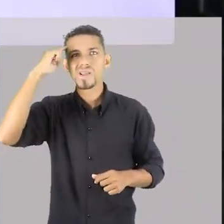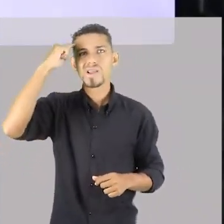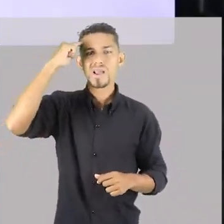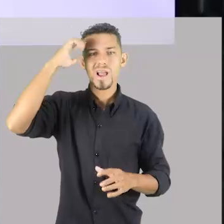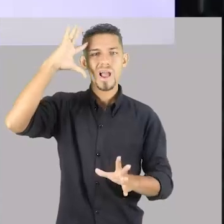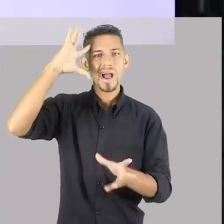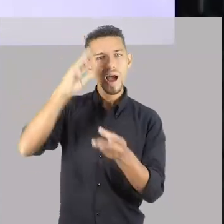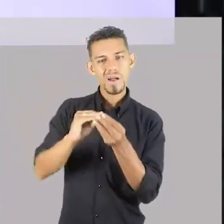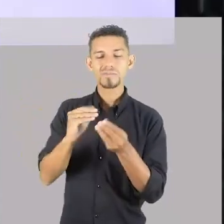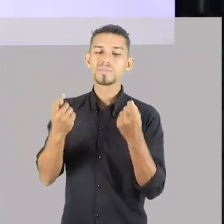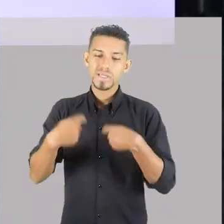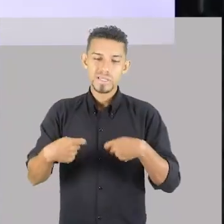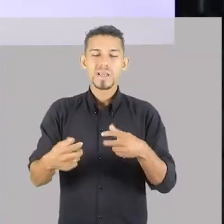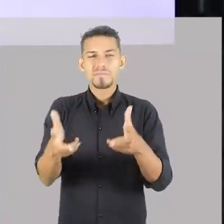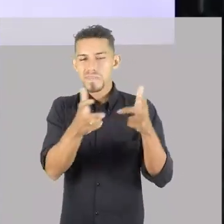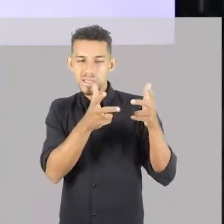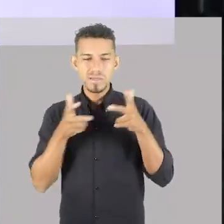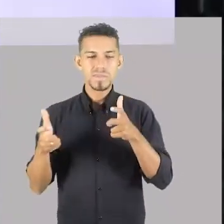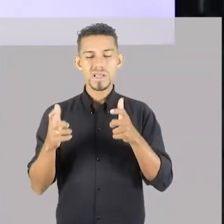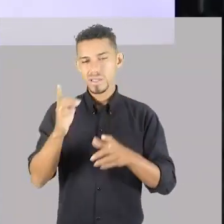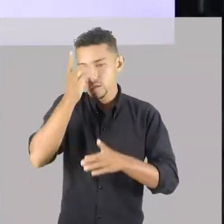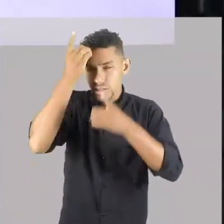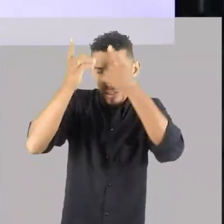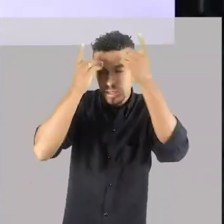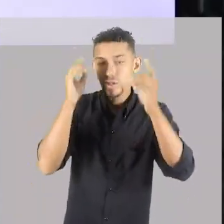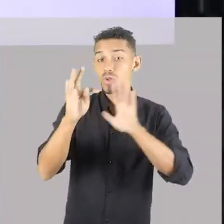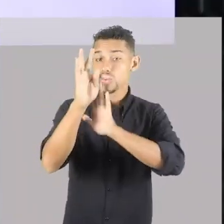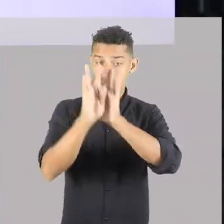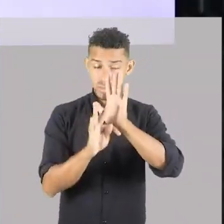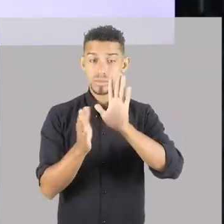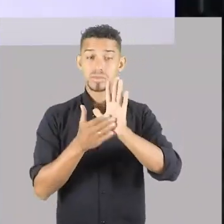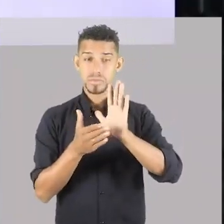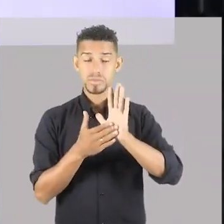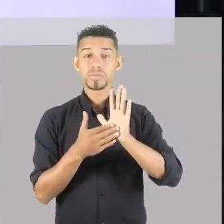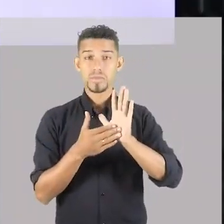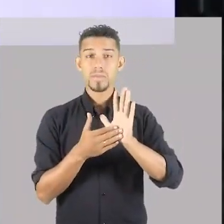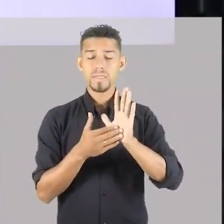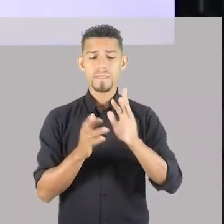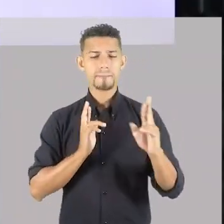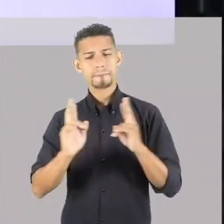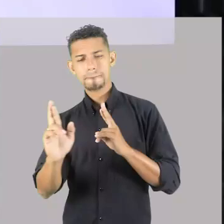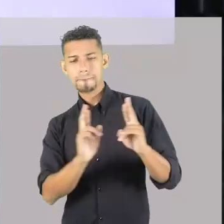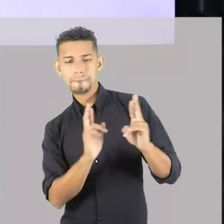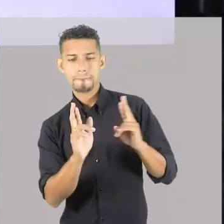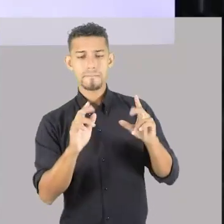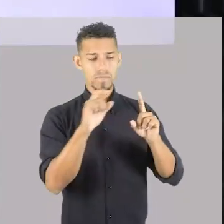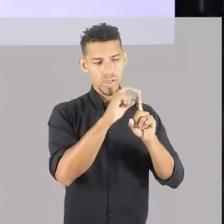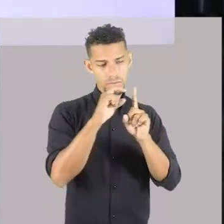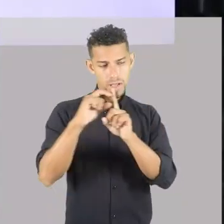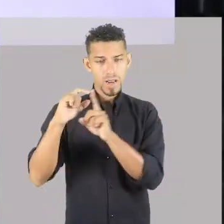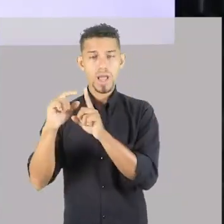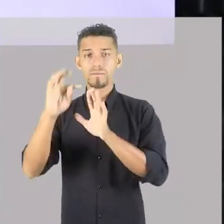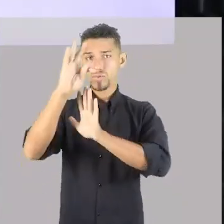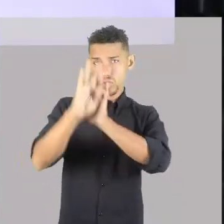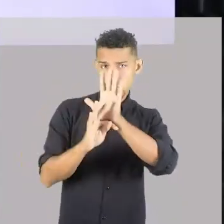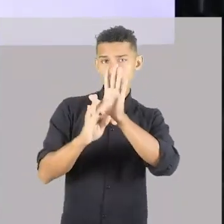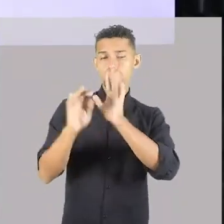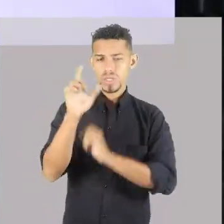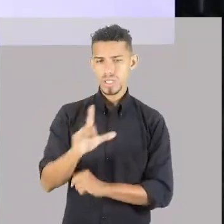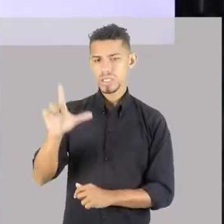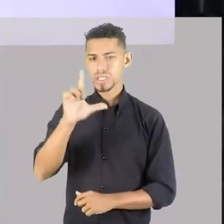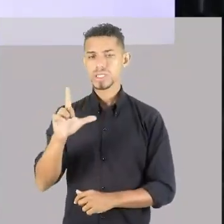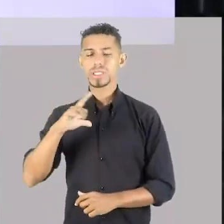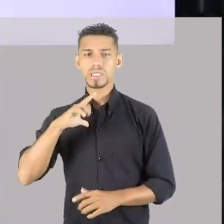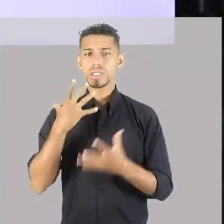eu preciso perceber a ideia central do texto. Então, relacionado aqui, ó, as palavras no texto literário